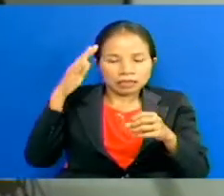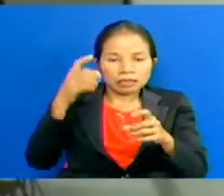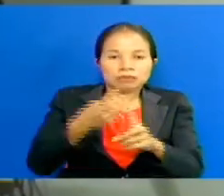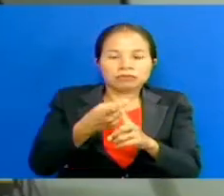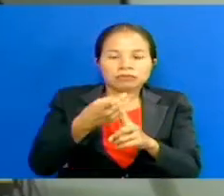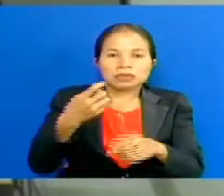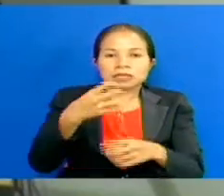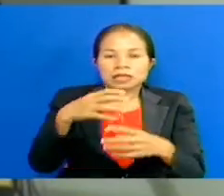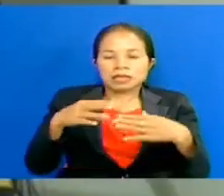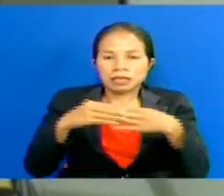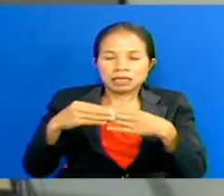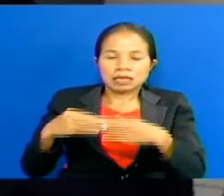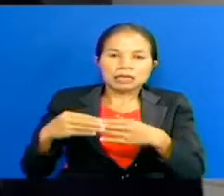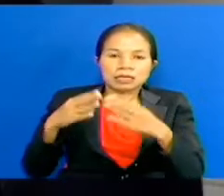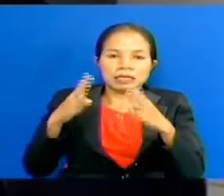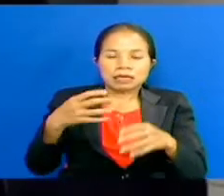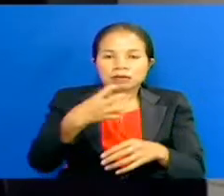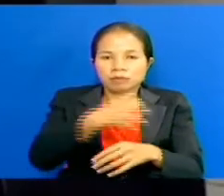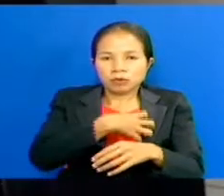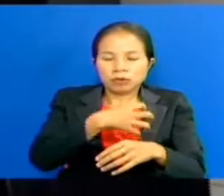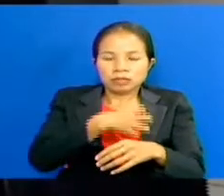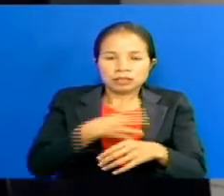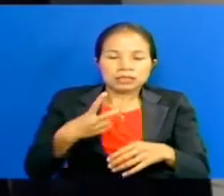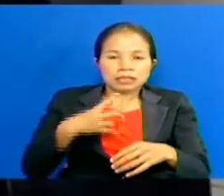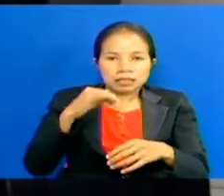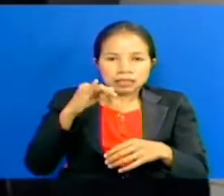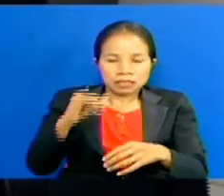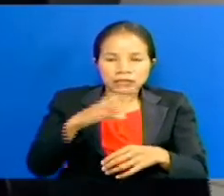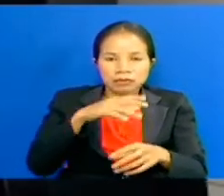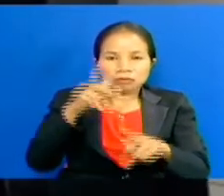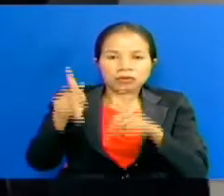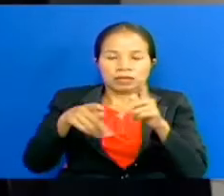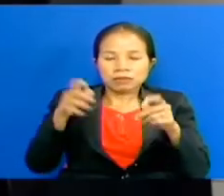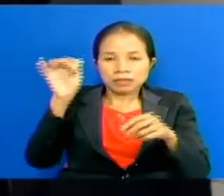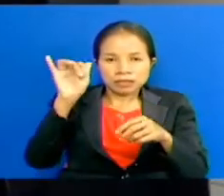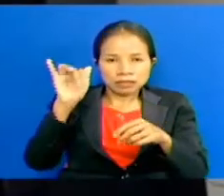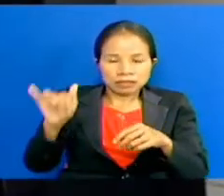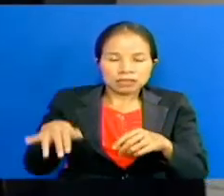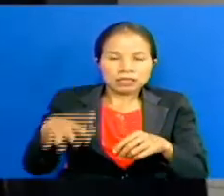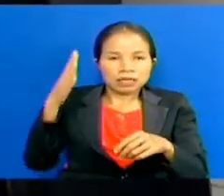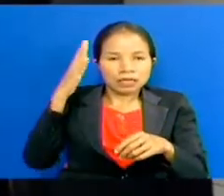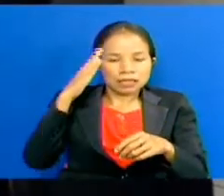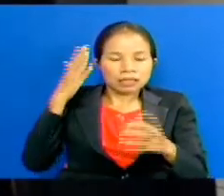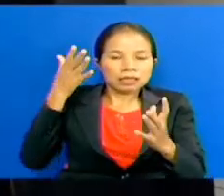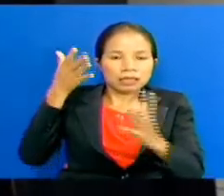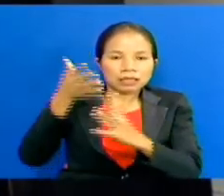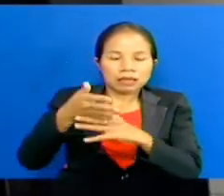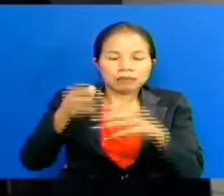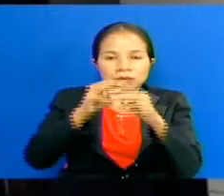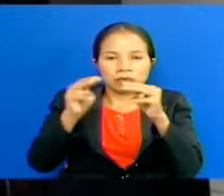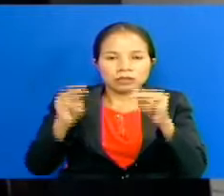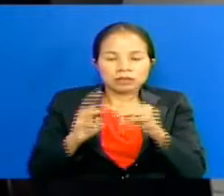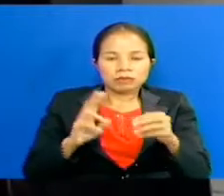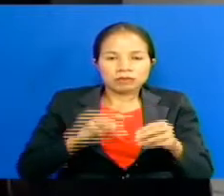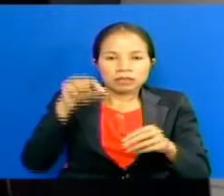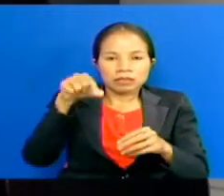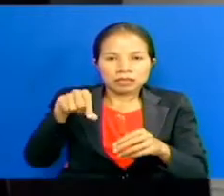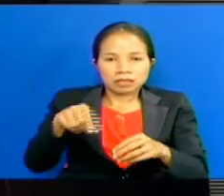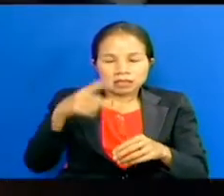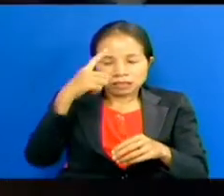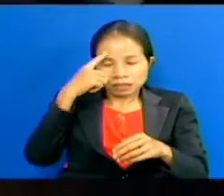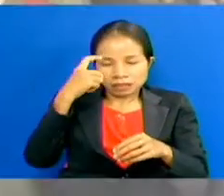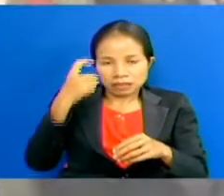conhecimento, Ruse, autoridade de polícia e migração, Dile, no cidadão hirakne, consegue, tamato, o município, Viqueque.